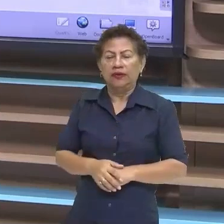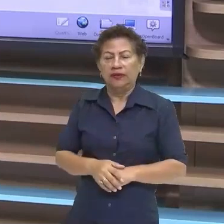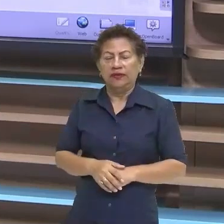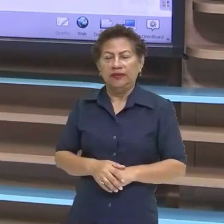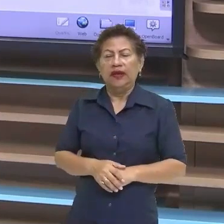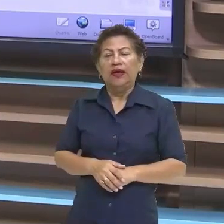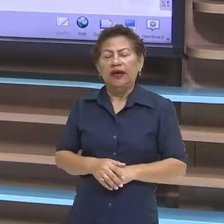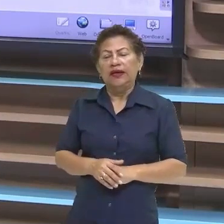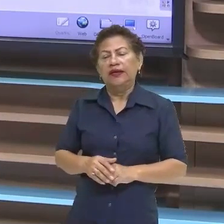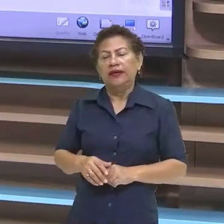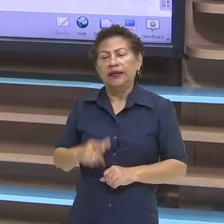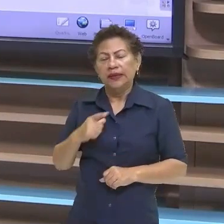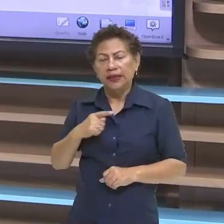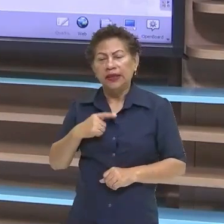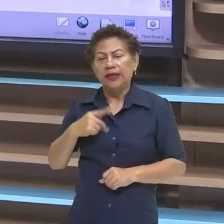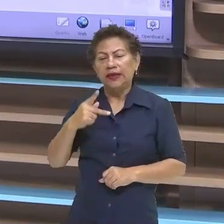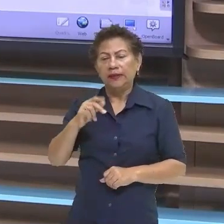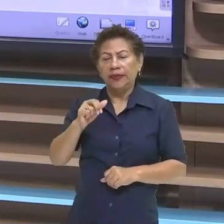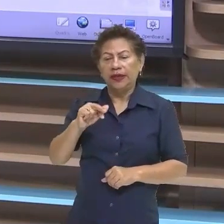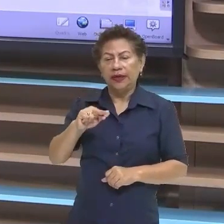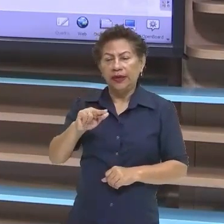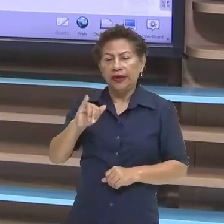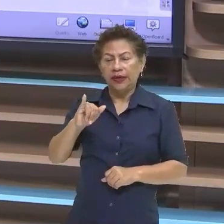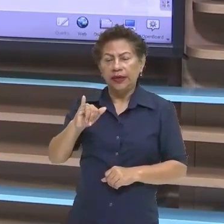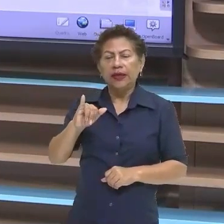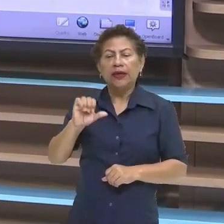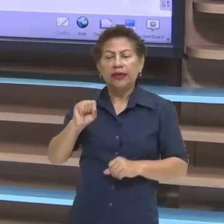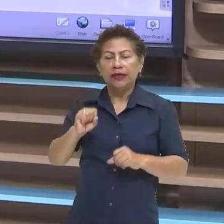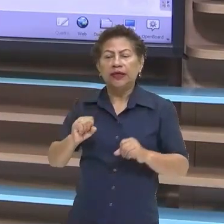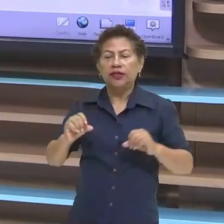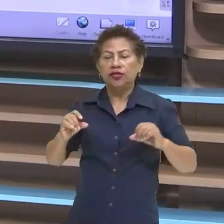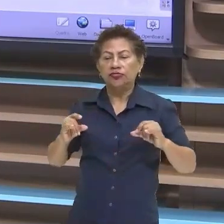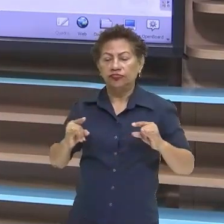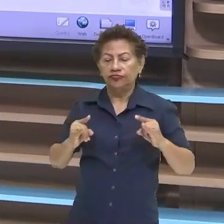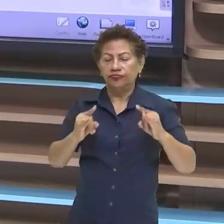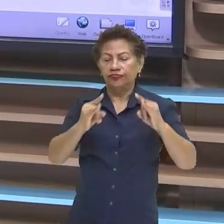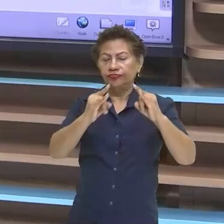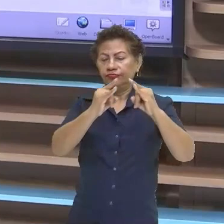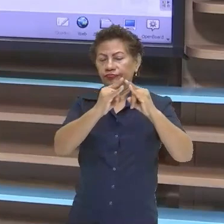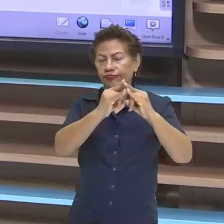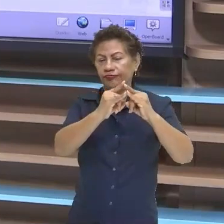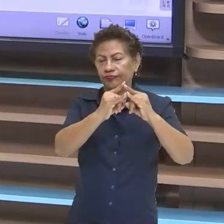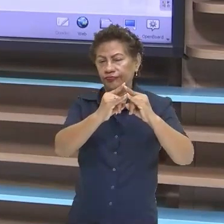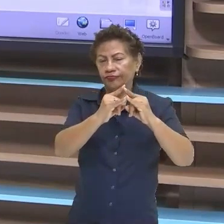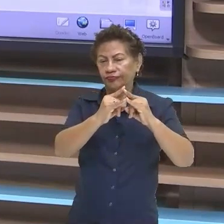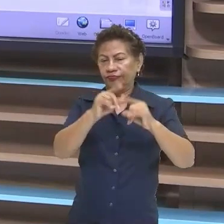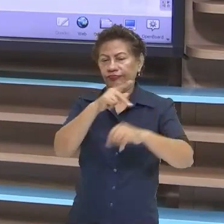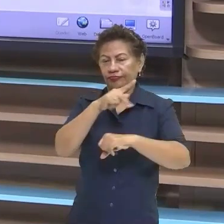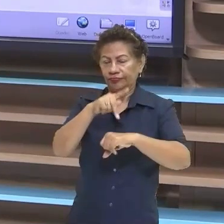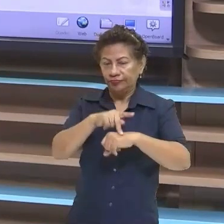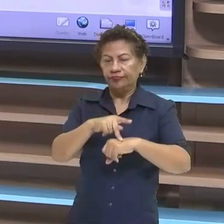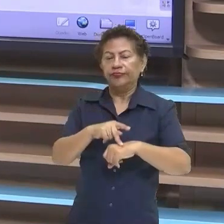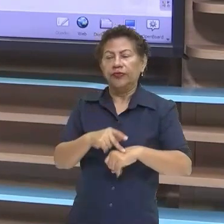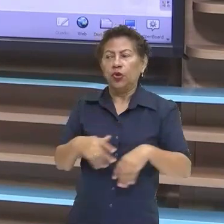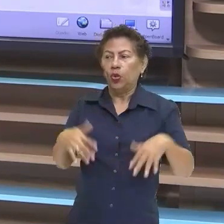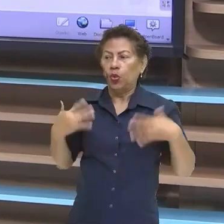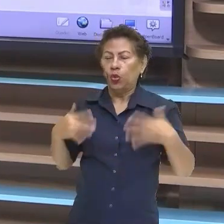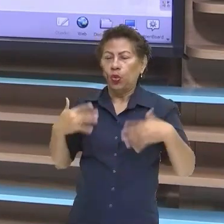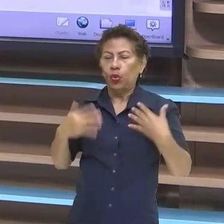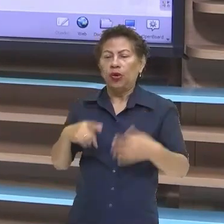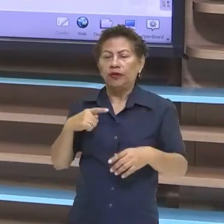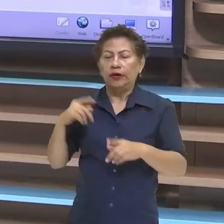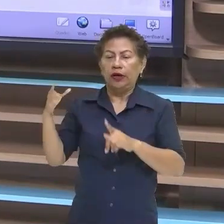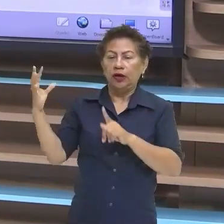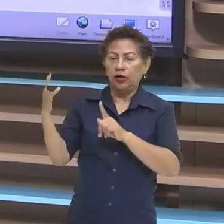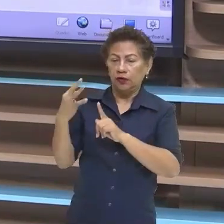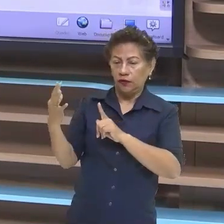todos os anos os desfiles em Paris, o que vai acabar influenciando a moda de uma forma geral, né? O que influencia no